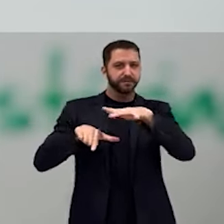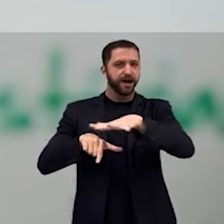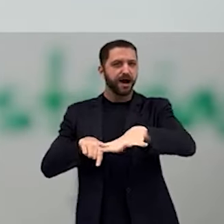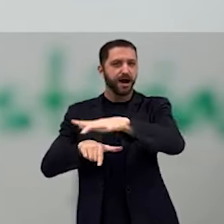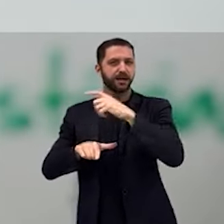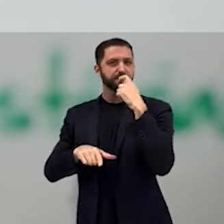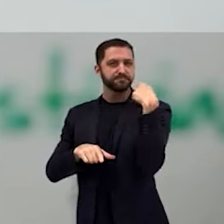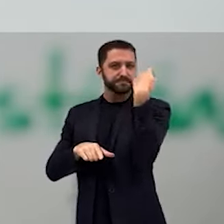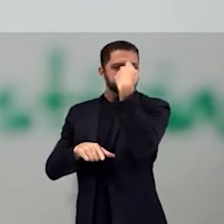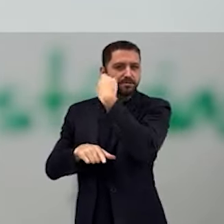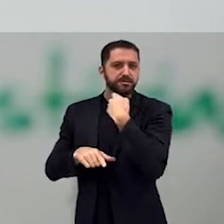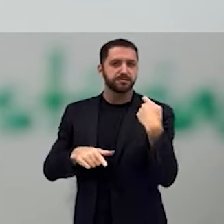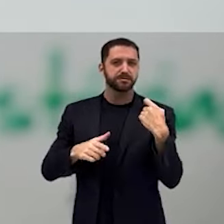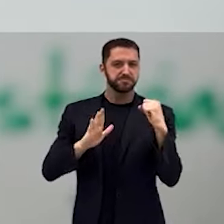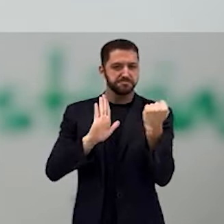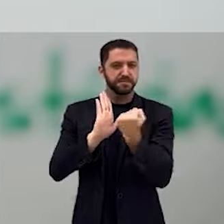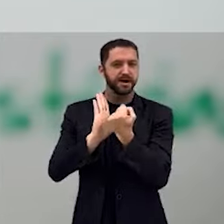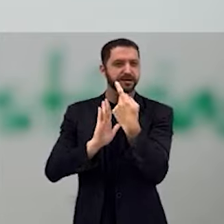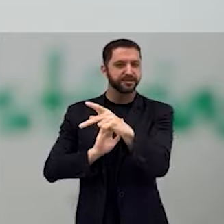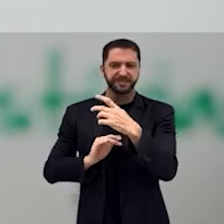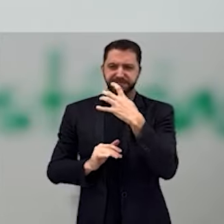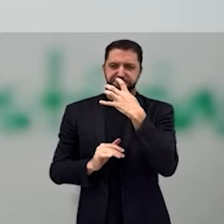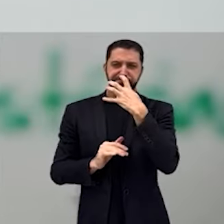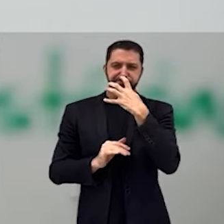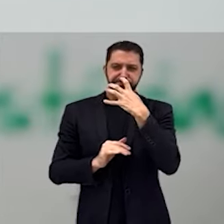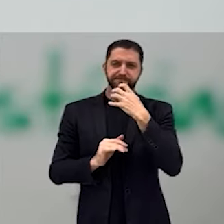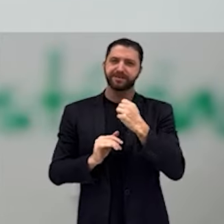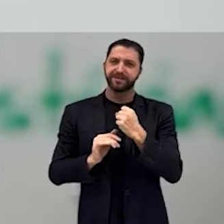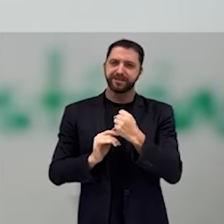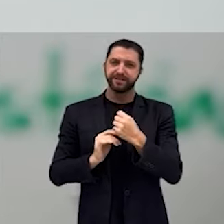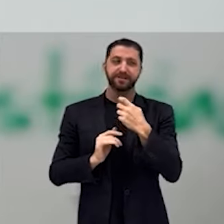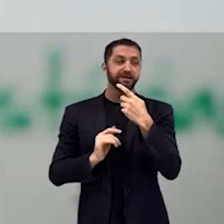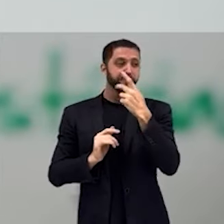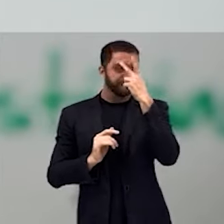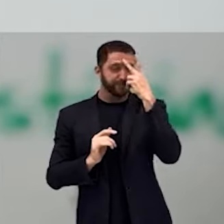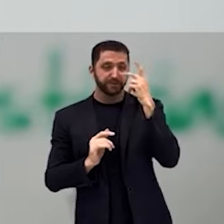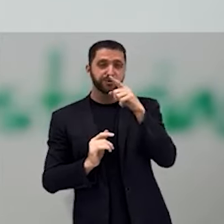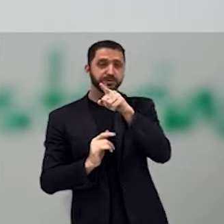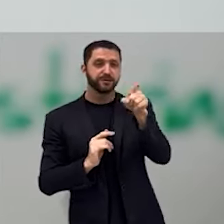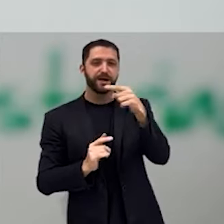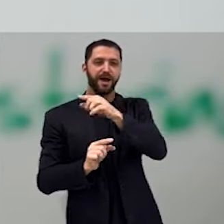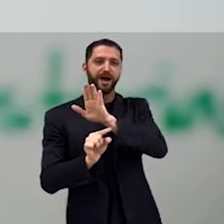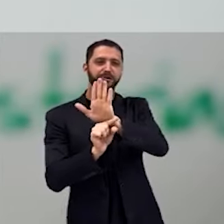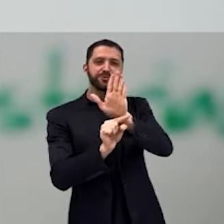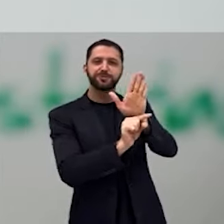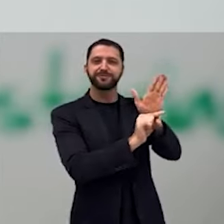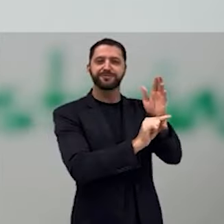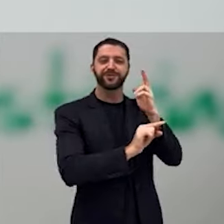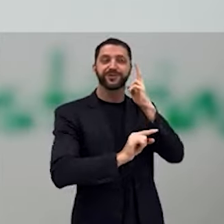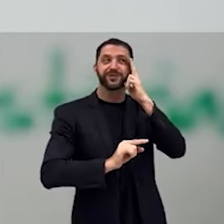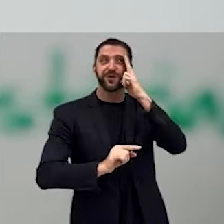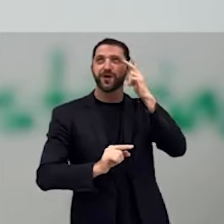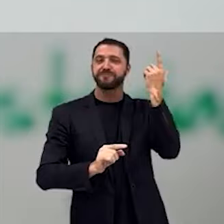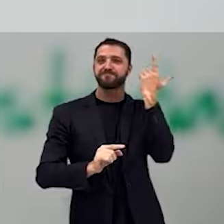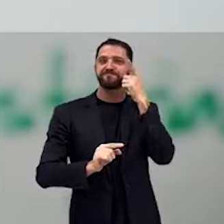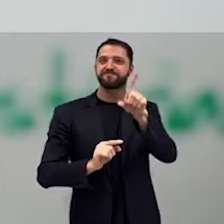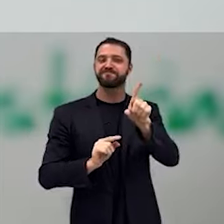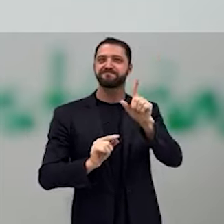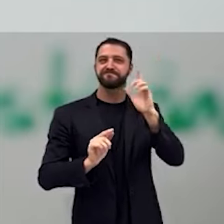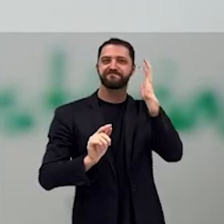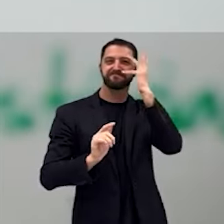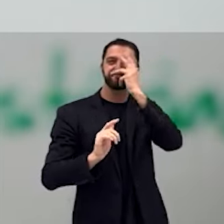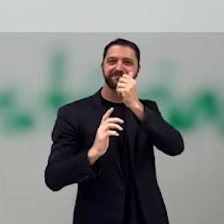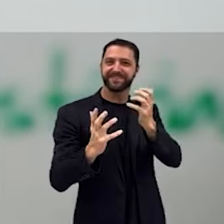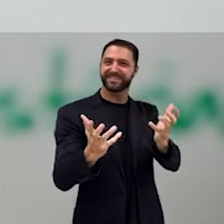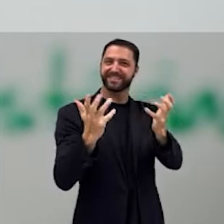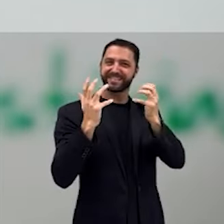que construiu um verdadeiro império de beleza, superando desafios e transformando sonhos em